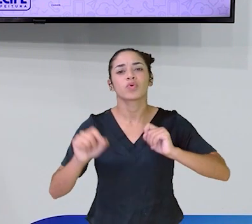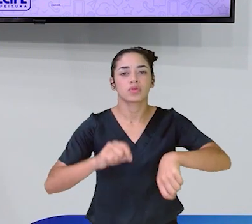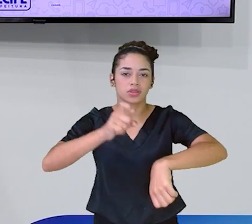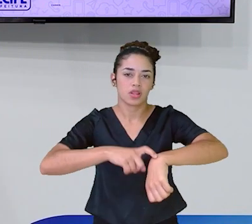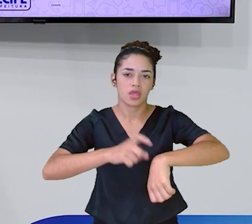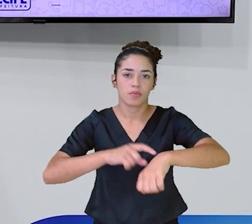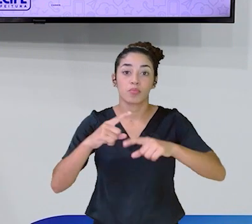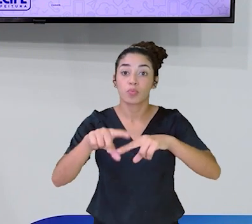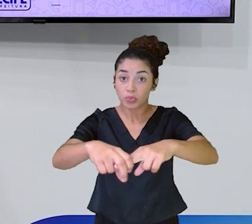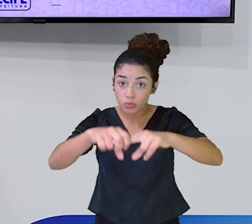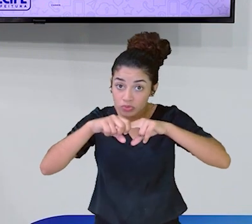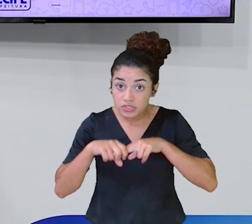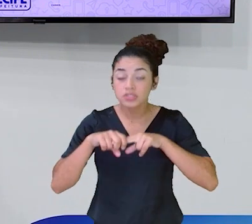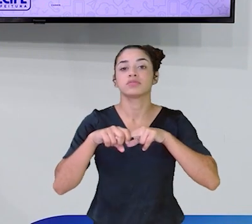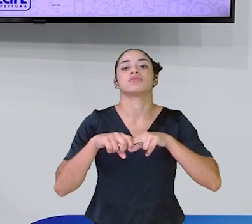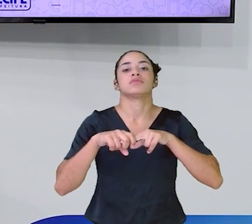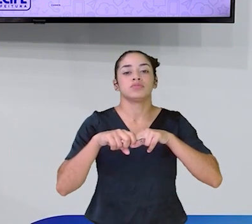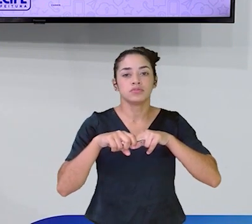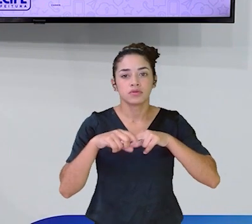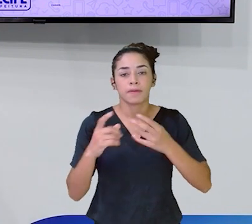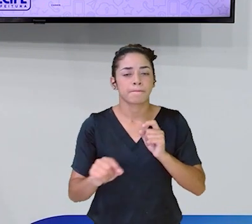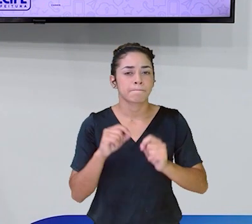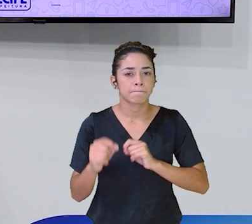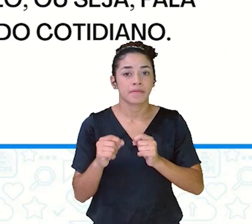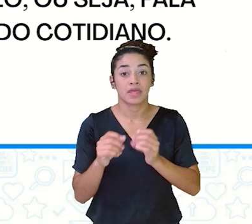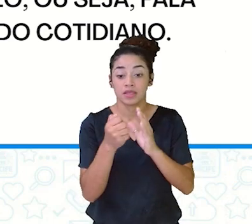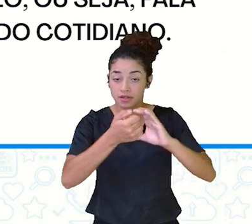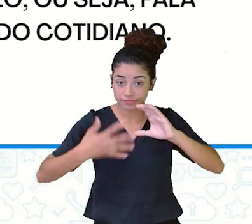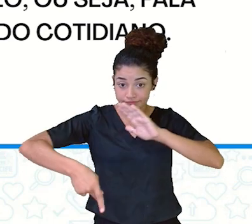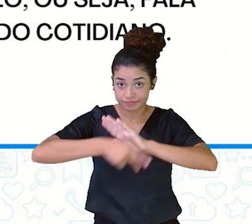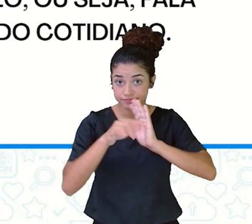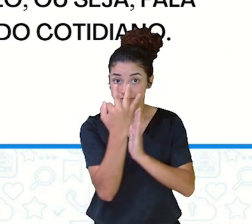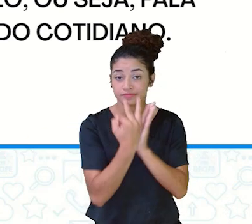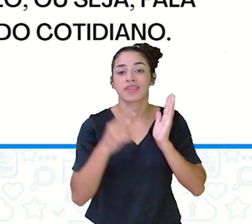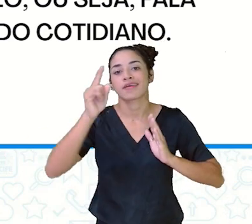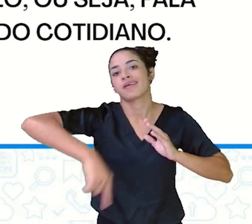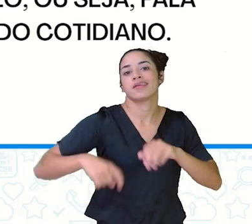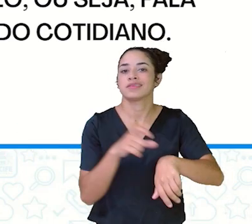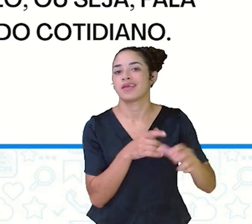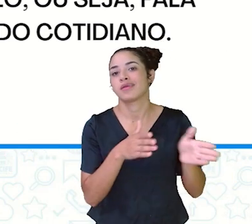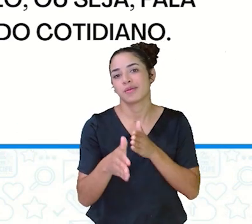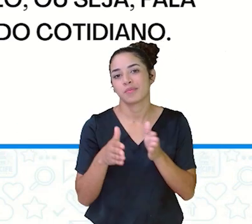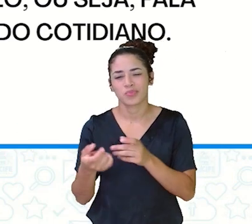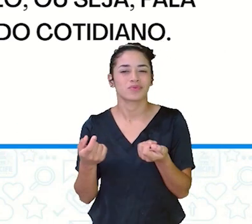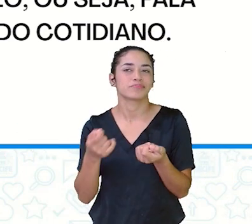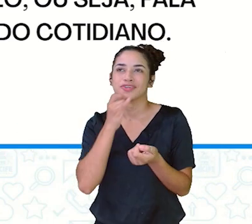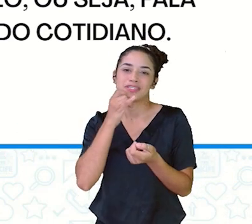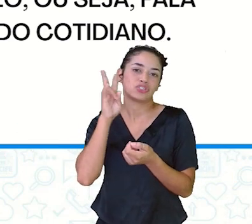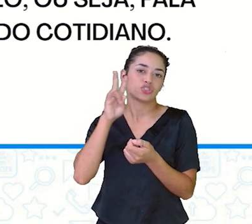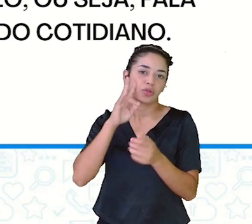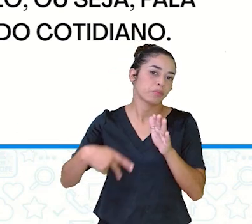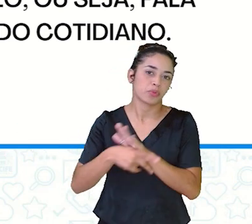texto é o caráter contemporâneo, ou seja, fala sobre fatos do nosso cotidiano.